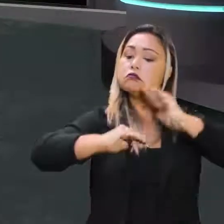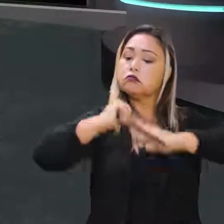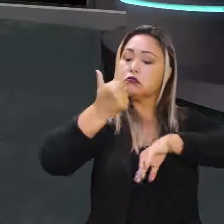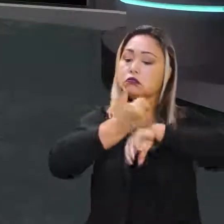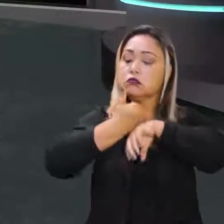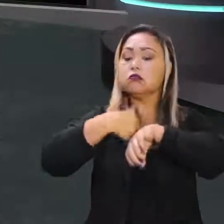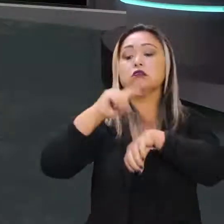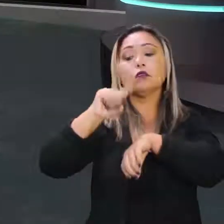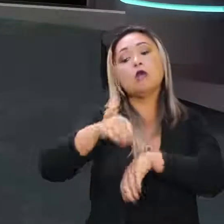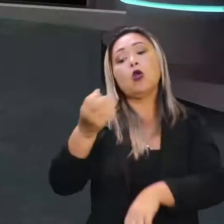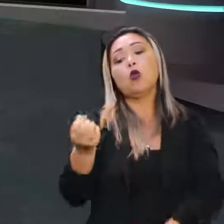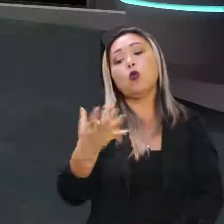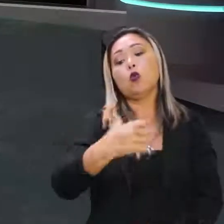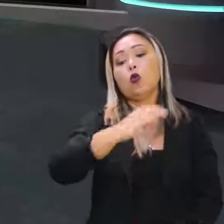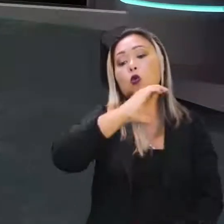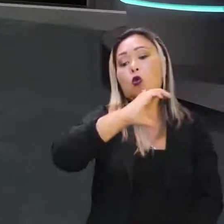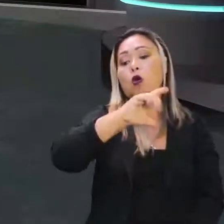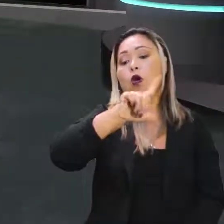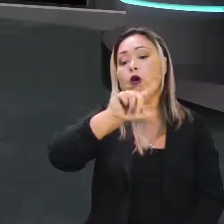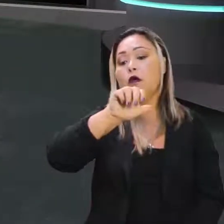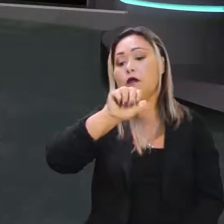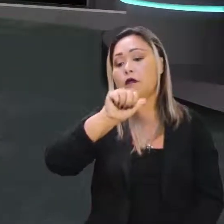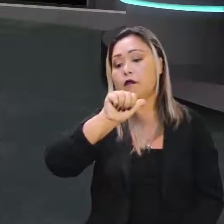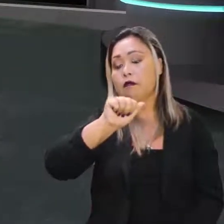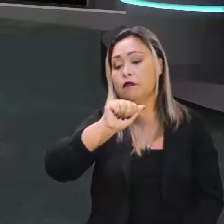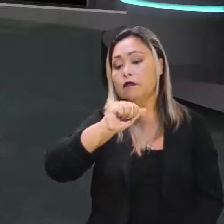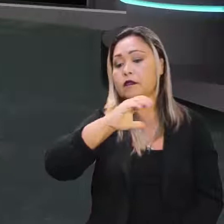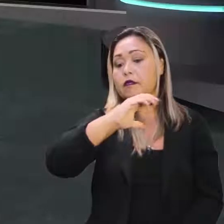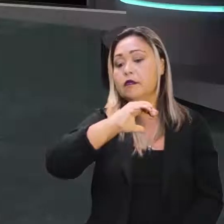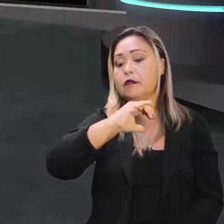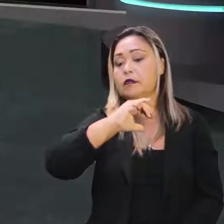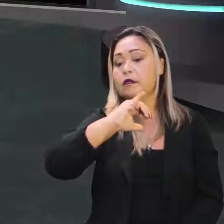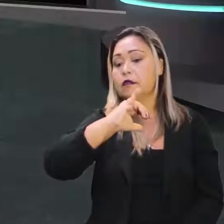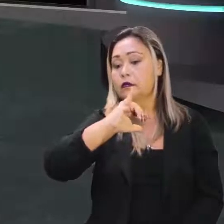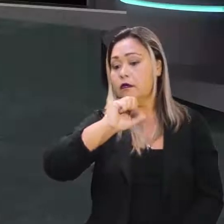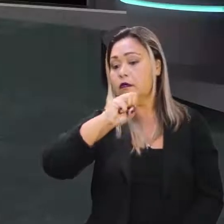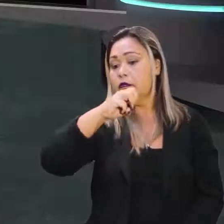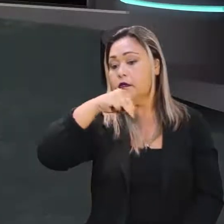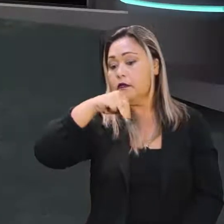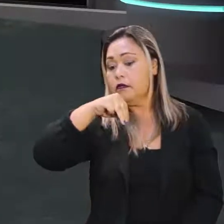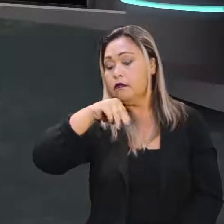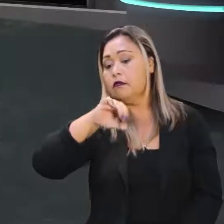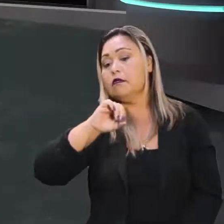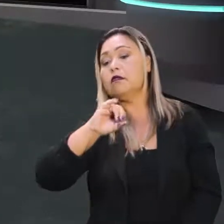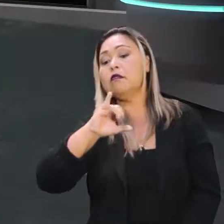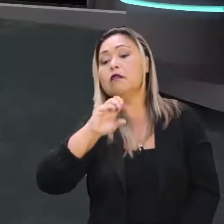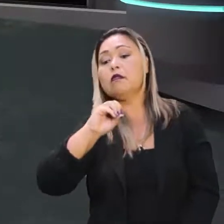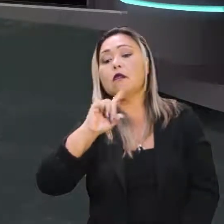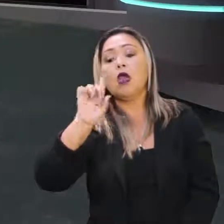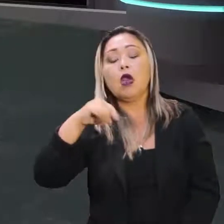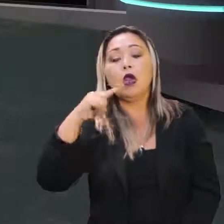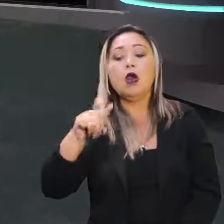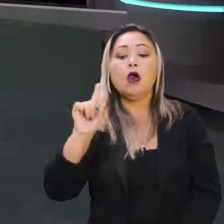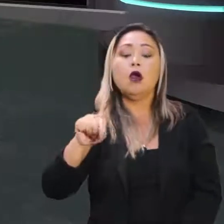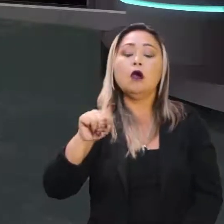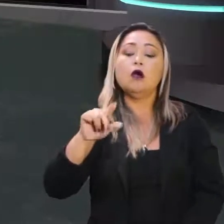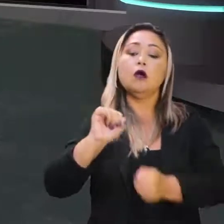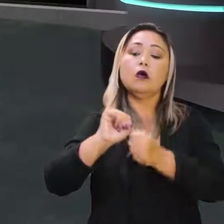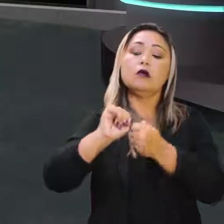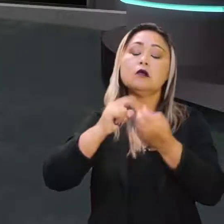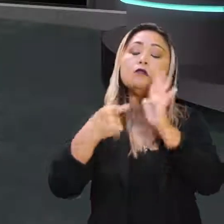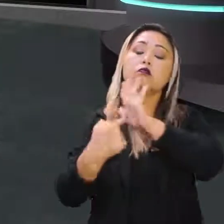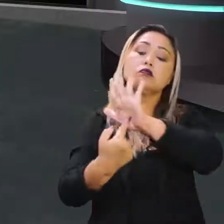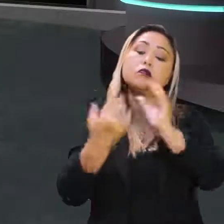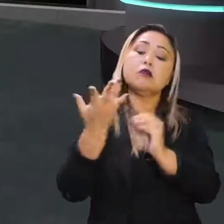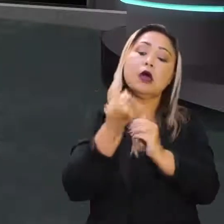aí no neoclassicismo, trazer aí mitos, né, ou a arte, no caso grega,